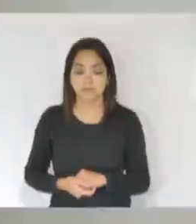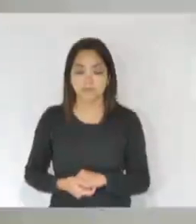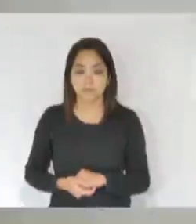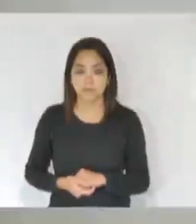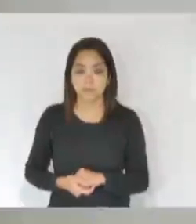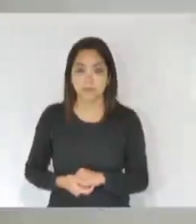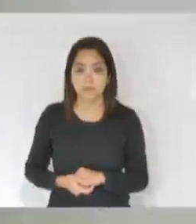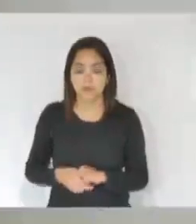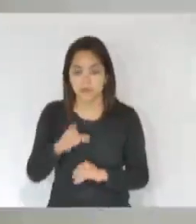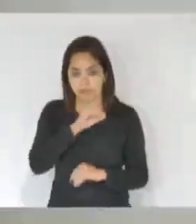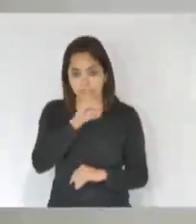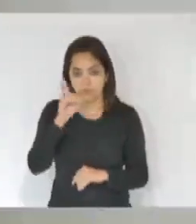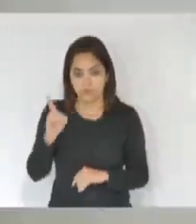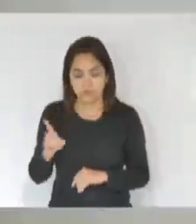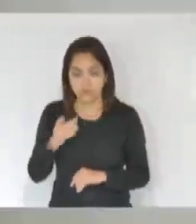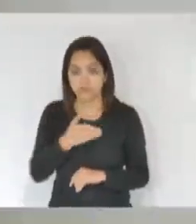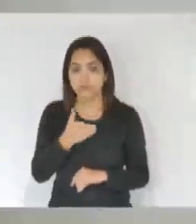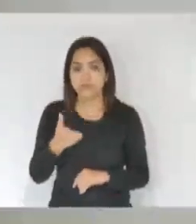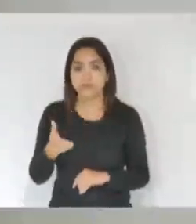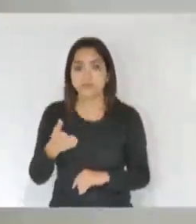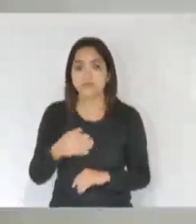Bom dia, senhor presidente, senhoras e senhores